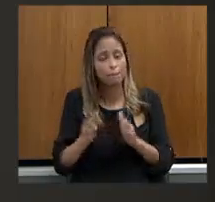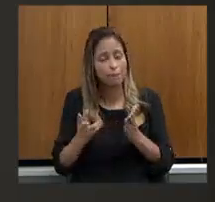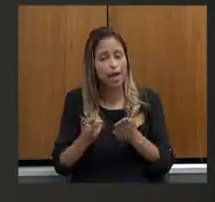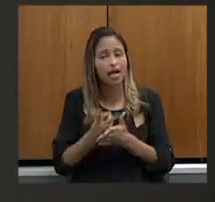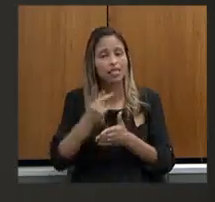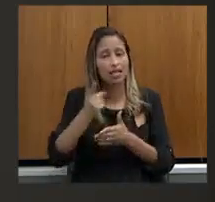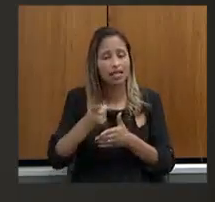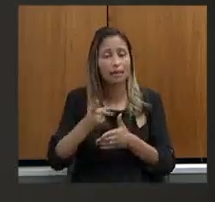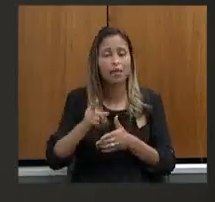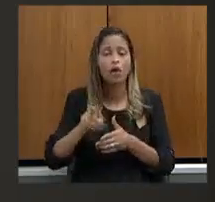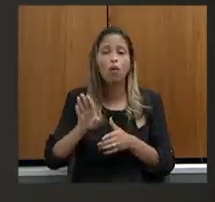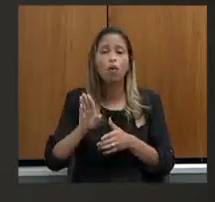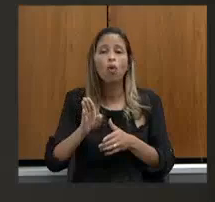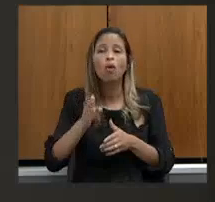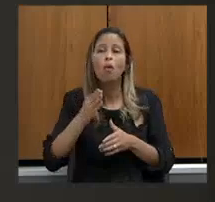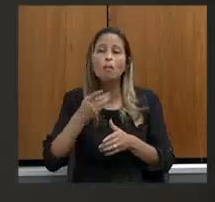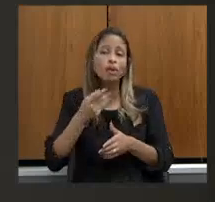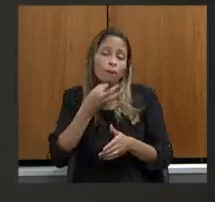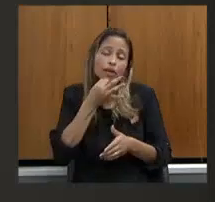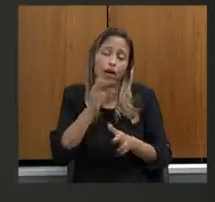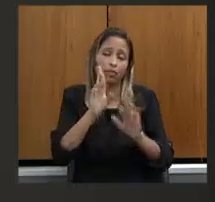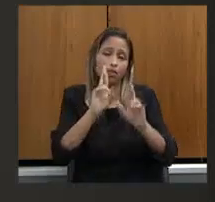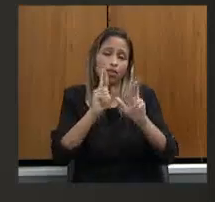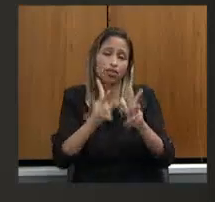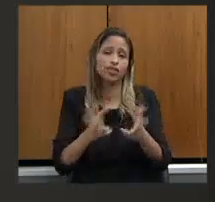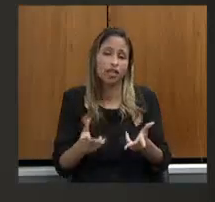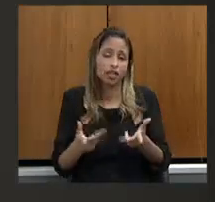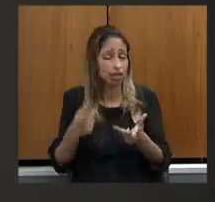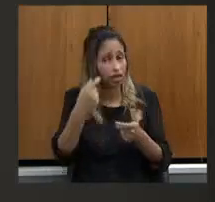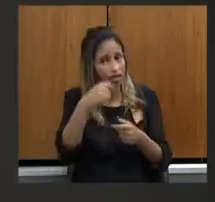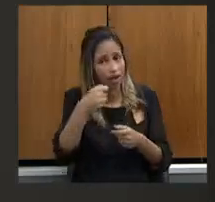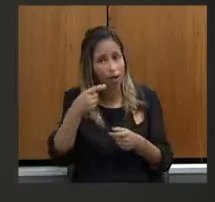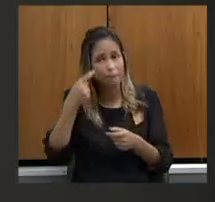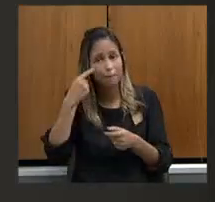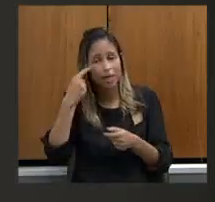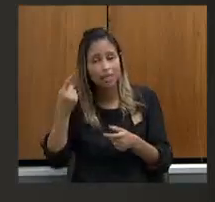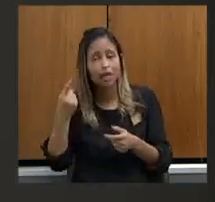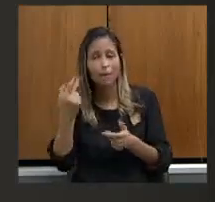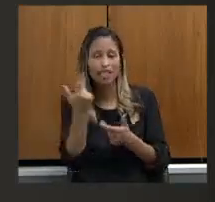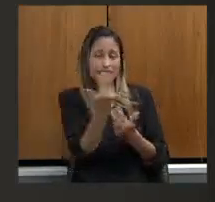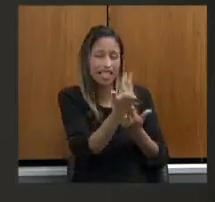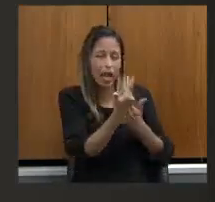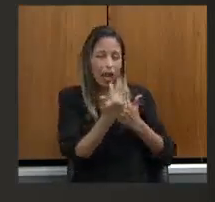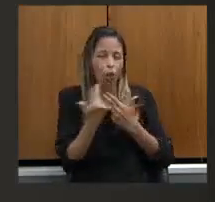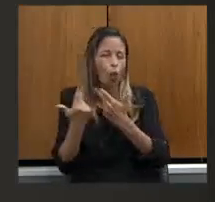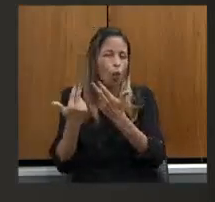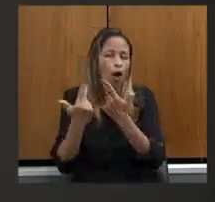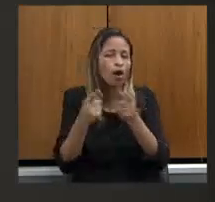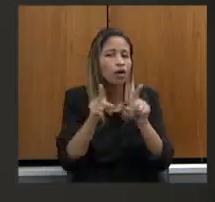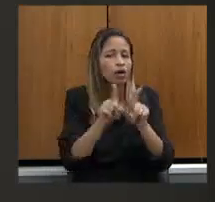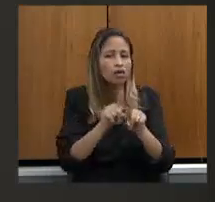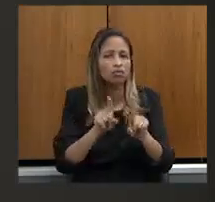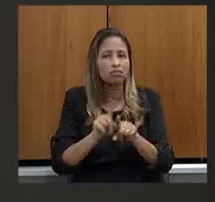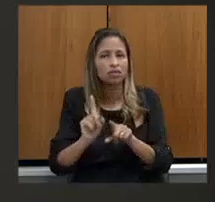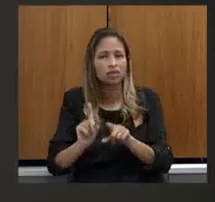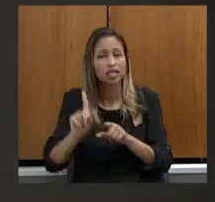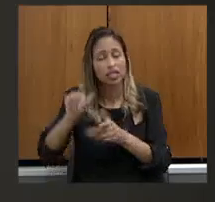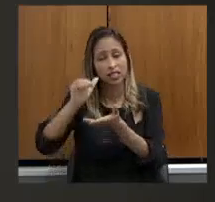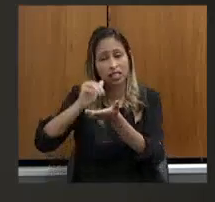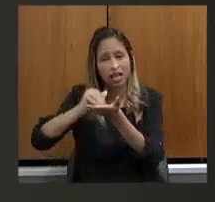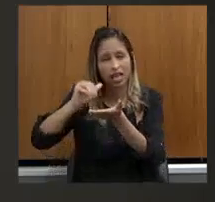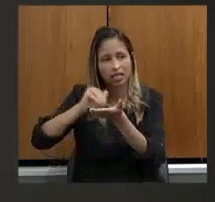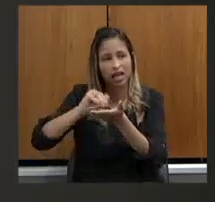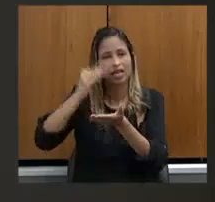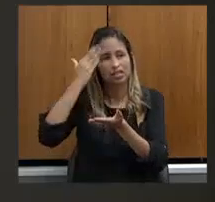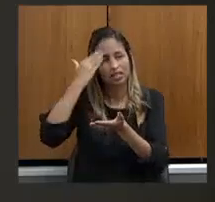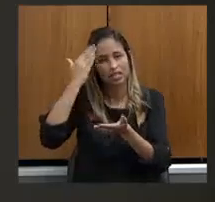posicionamento diferente ele é necessário né não existe pensamento hegemônico na sociedade e vossa excelência Secretária da Fazenda